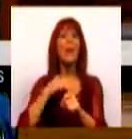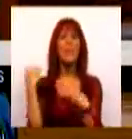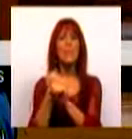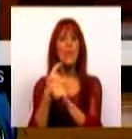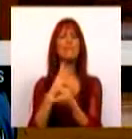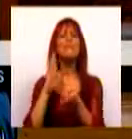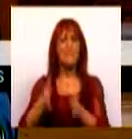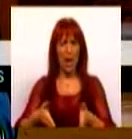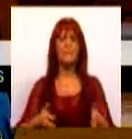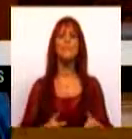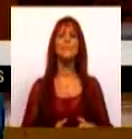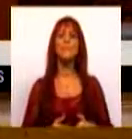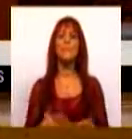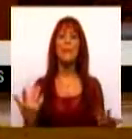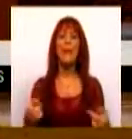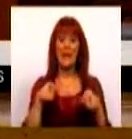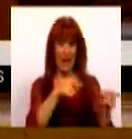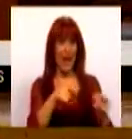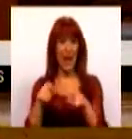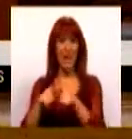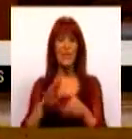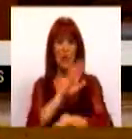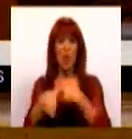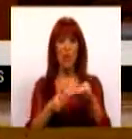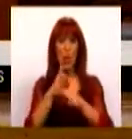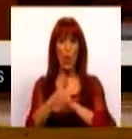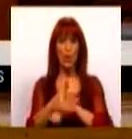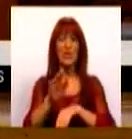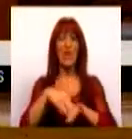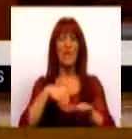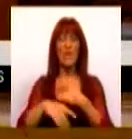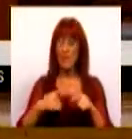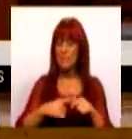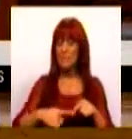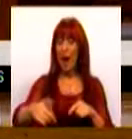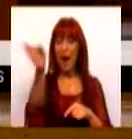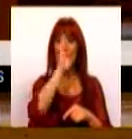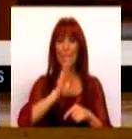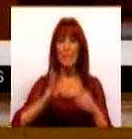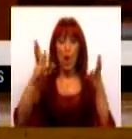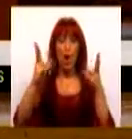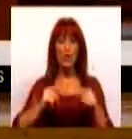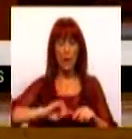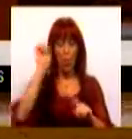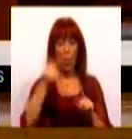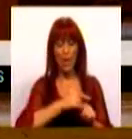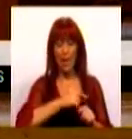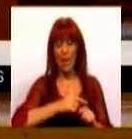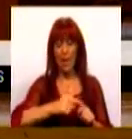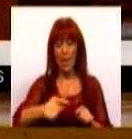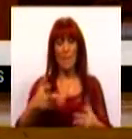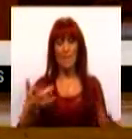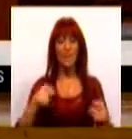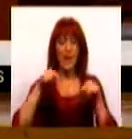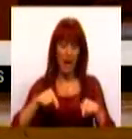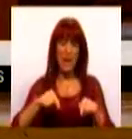trabalhado. É isso que continuaremos a fazer ao longo da execução orçamental deste ano. E